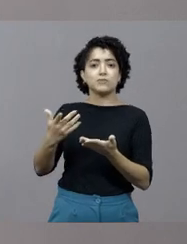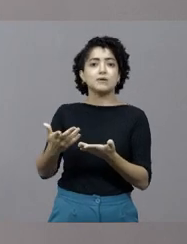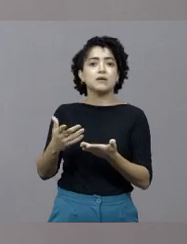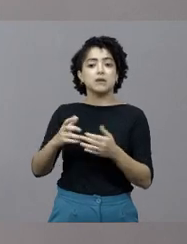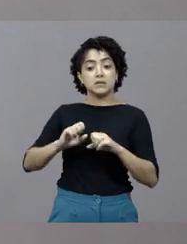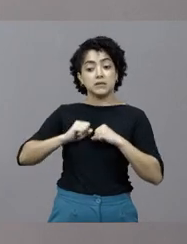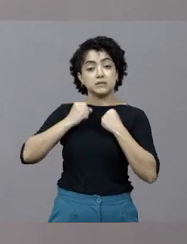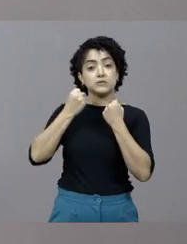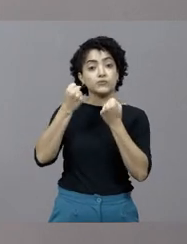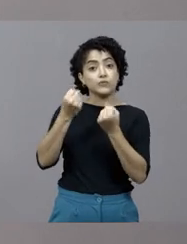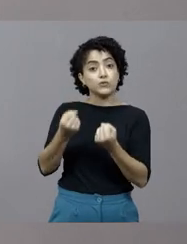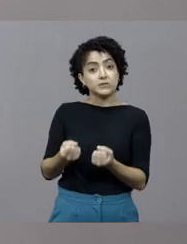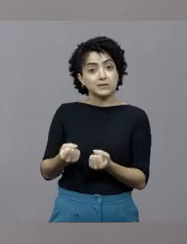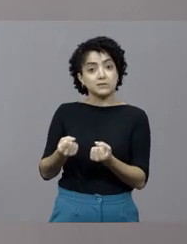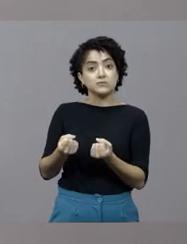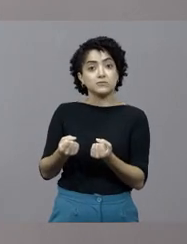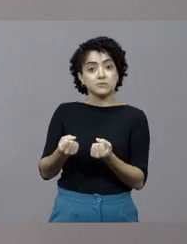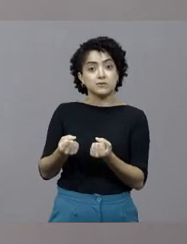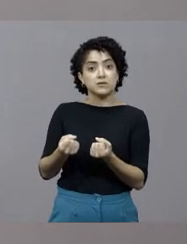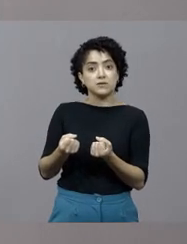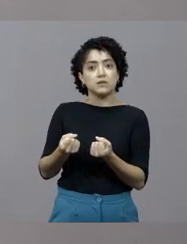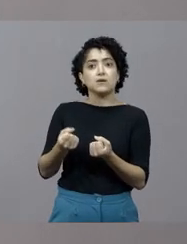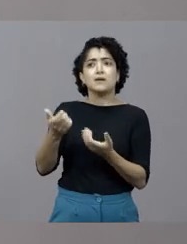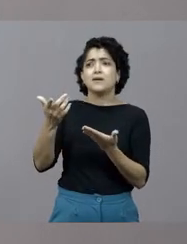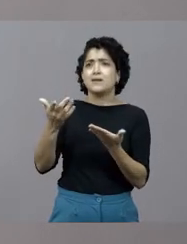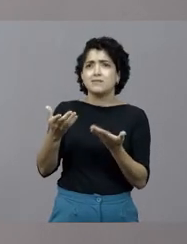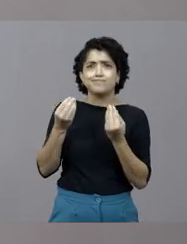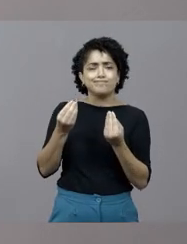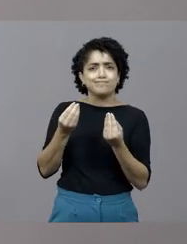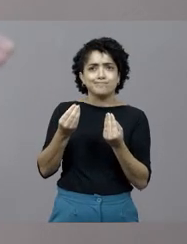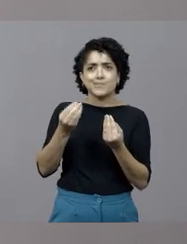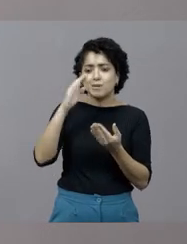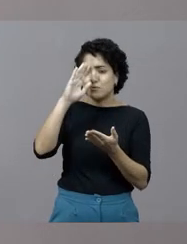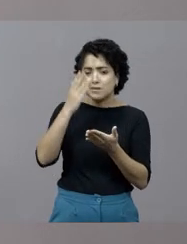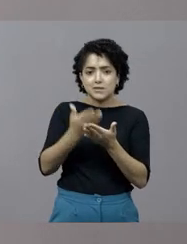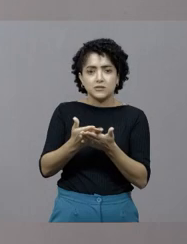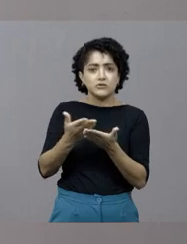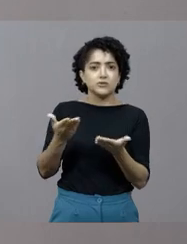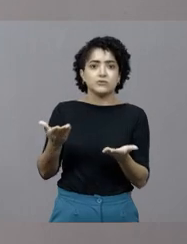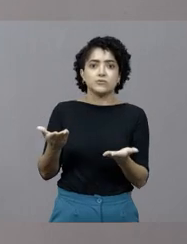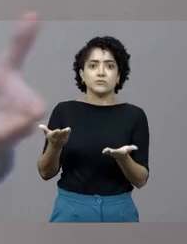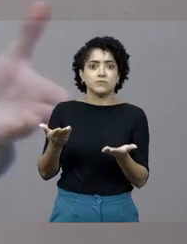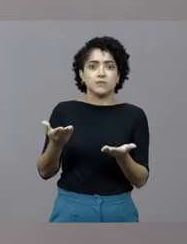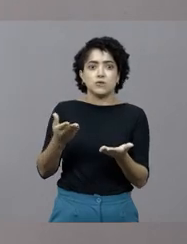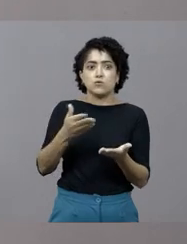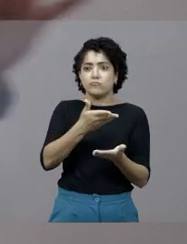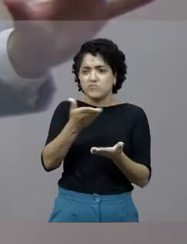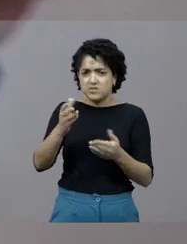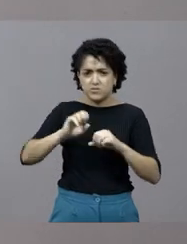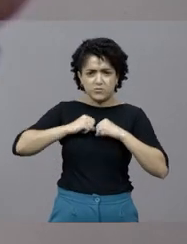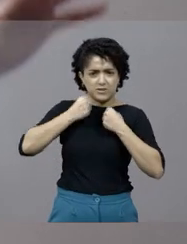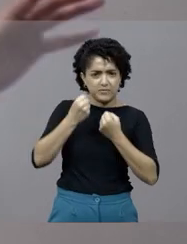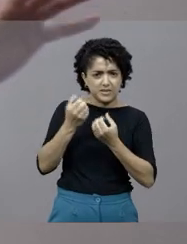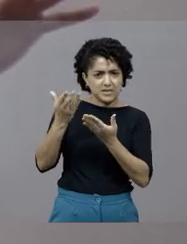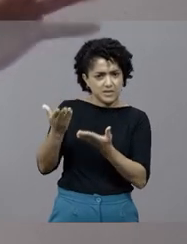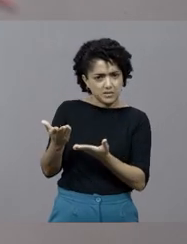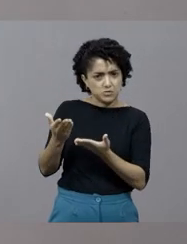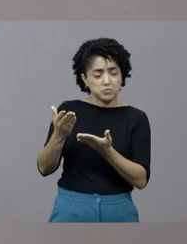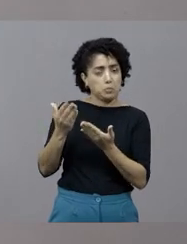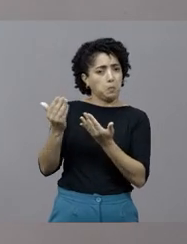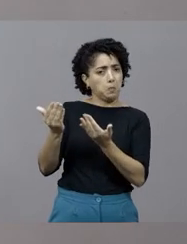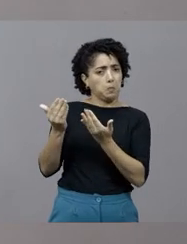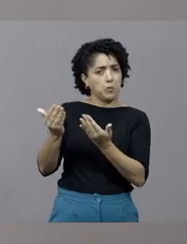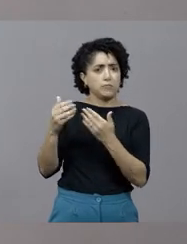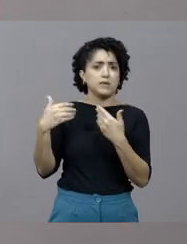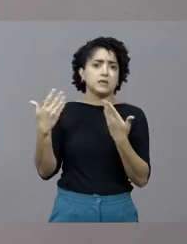se esforçando. Quando ele tira... Eu não acredito que alguém aqui vá defender isso. Eu duvido muito que alguém